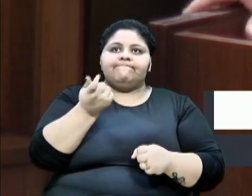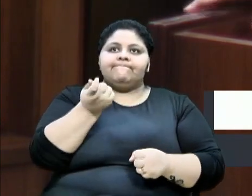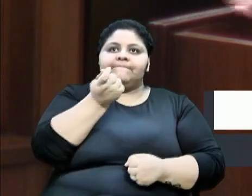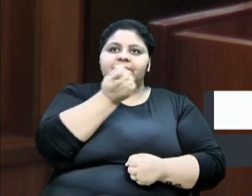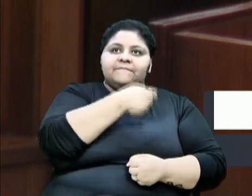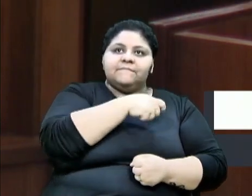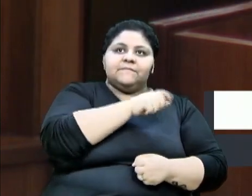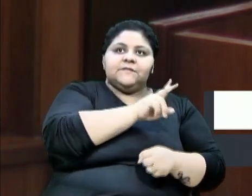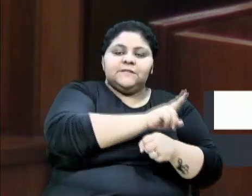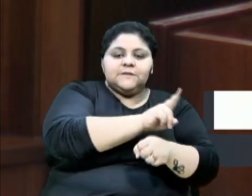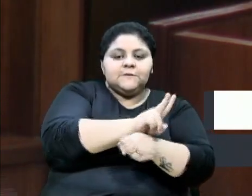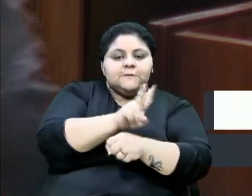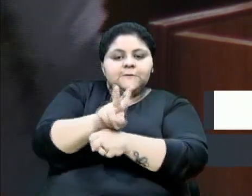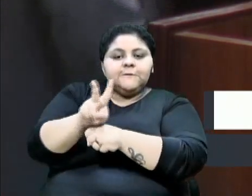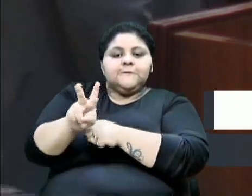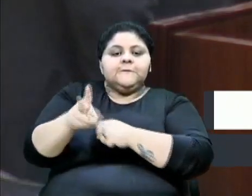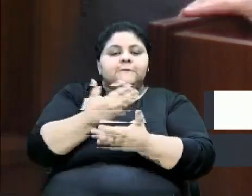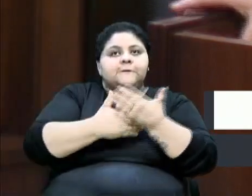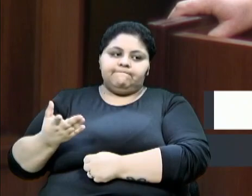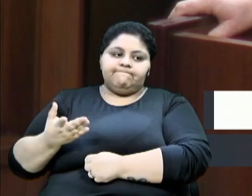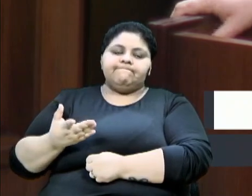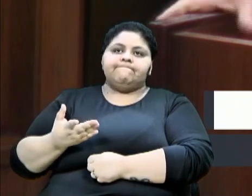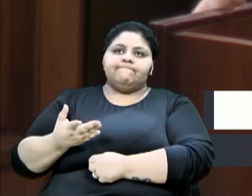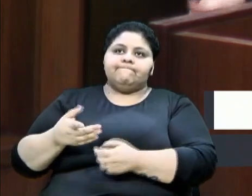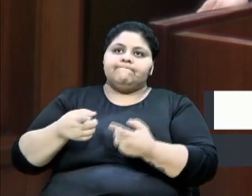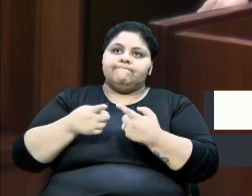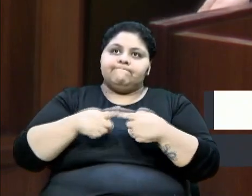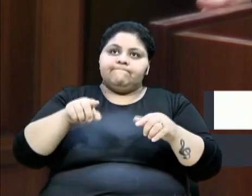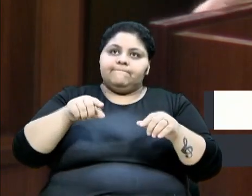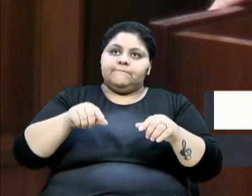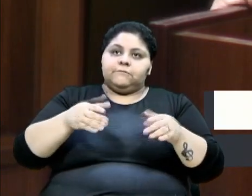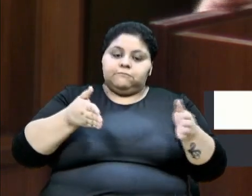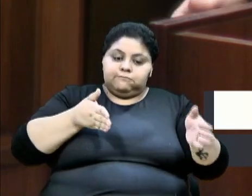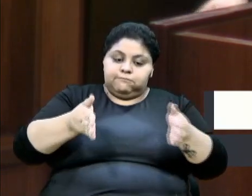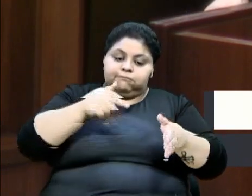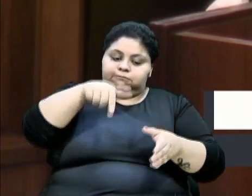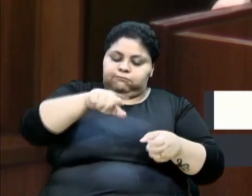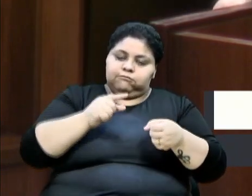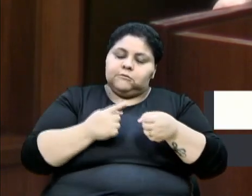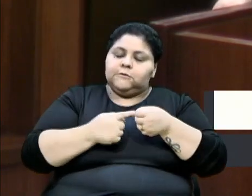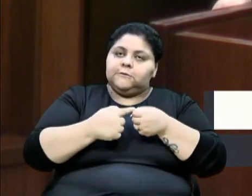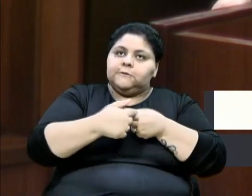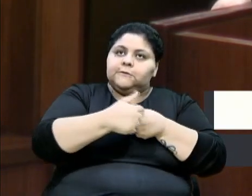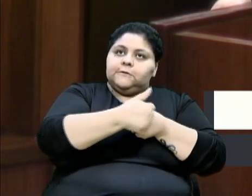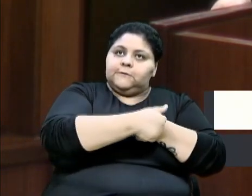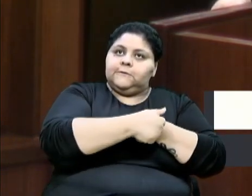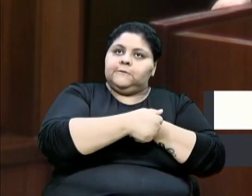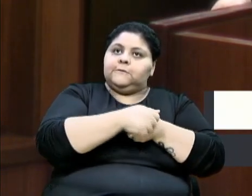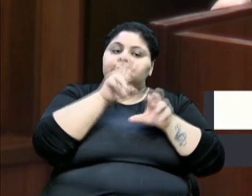Declaração de líder para o PTB posterior ao grande expediente. Bom, senhor presidente,